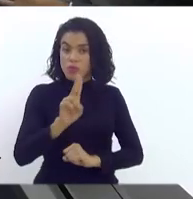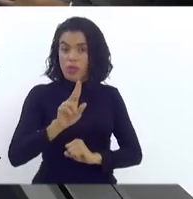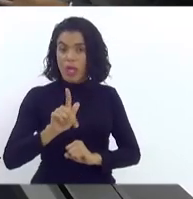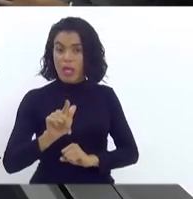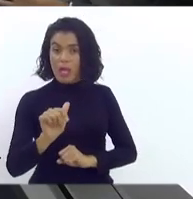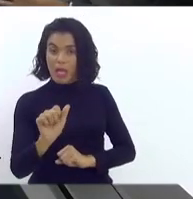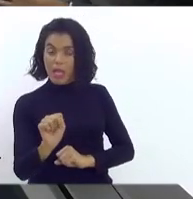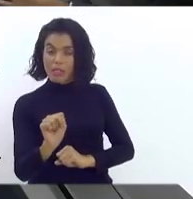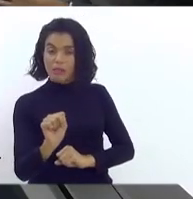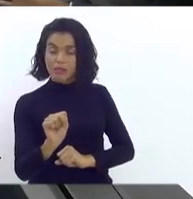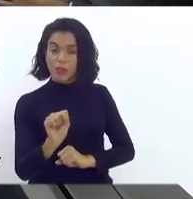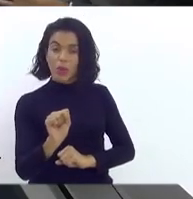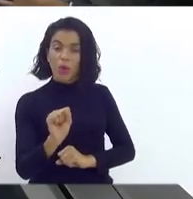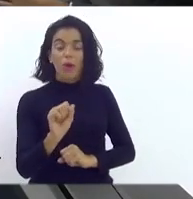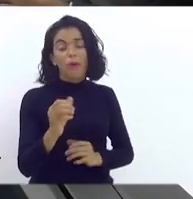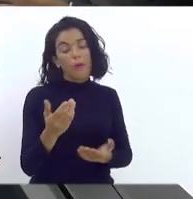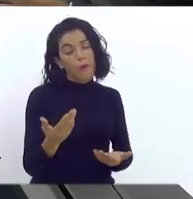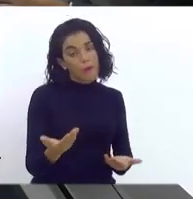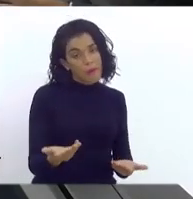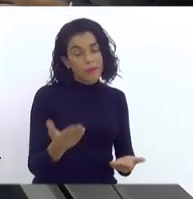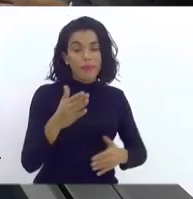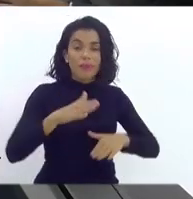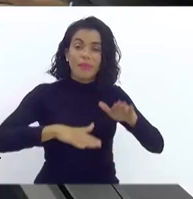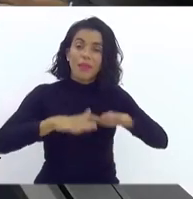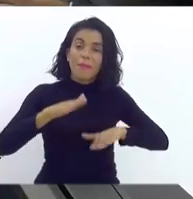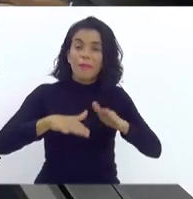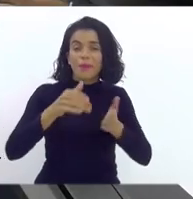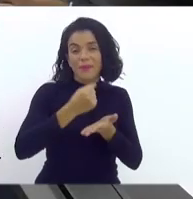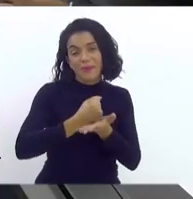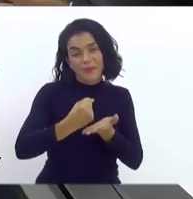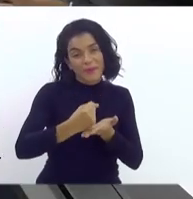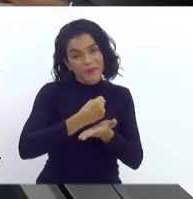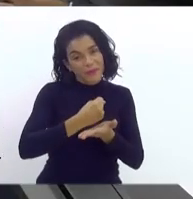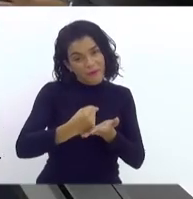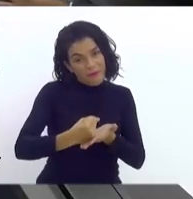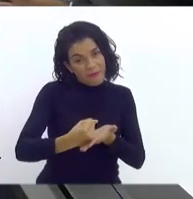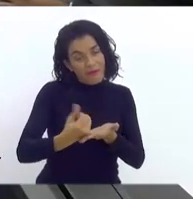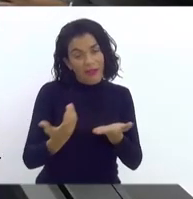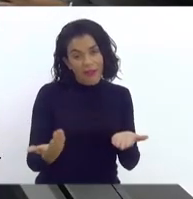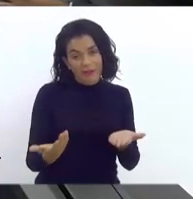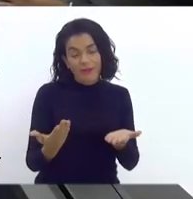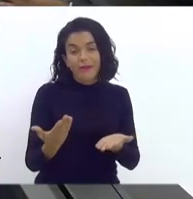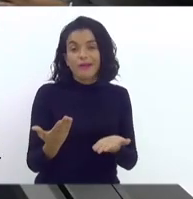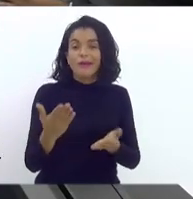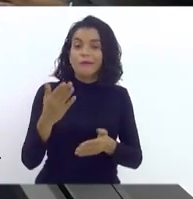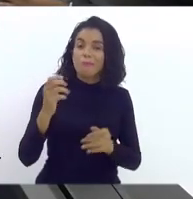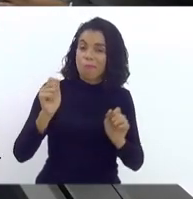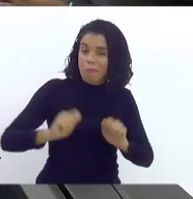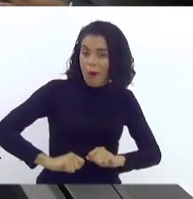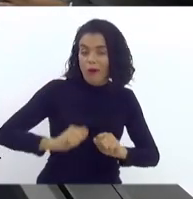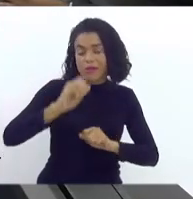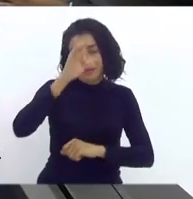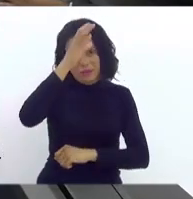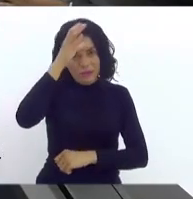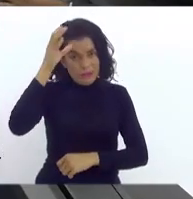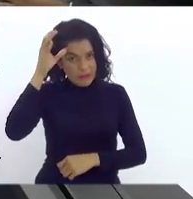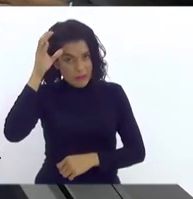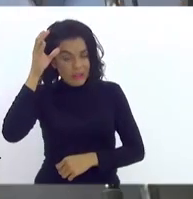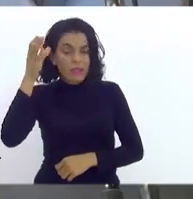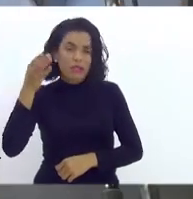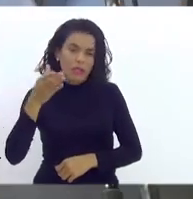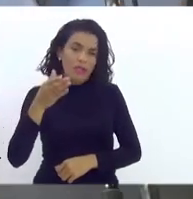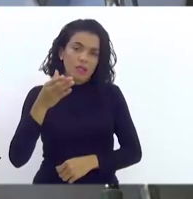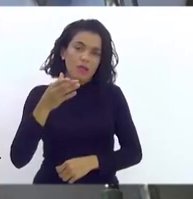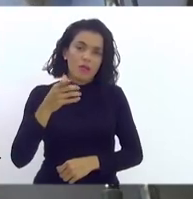própria utilização. Aí depende do contrato que ela tenha de molécula. Ela pode ser um cliente nosso, uma base, ela tem uma